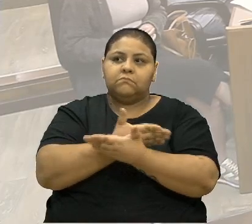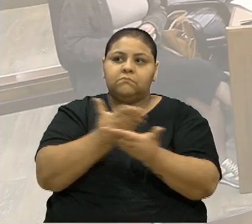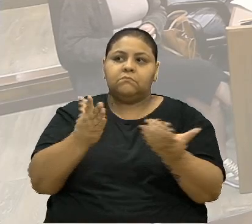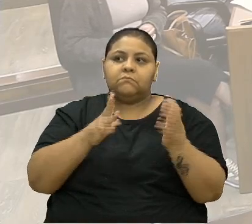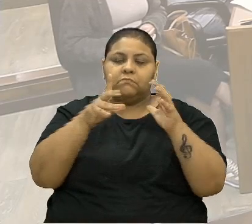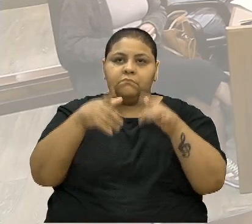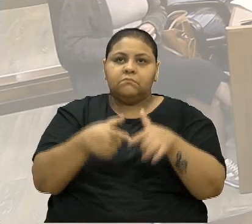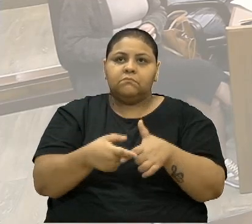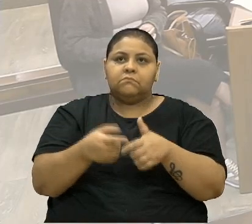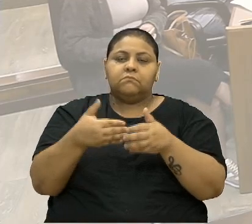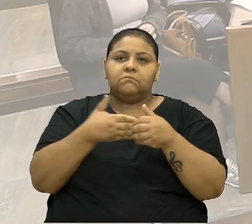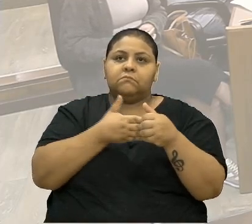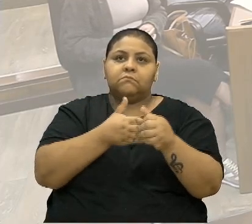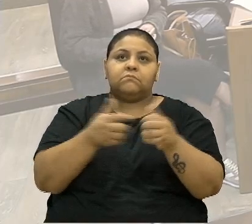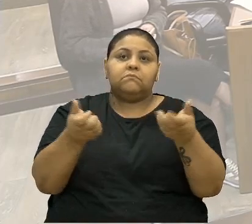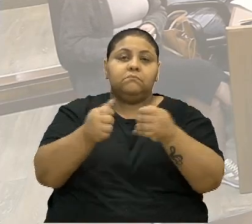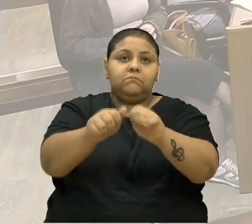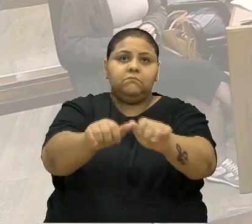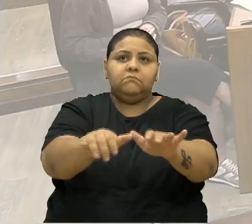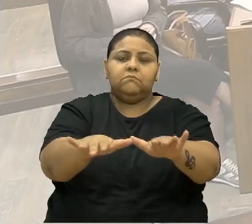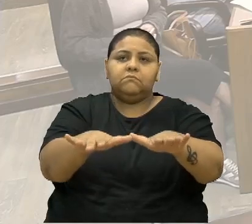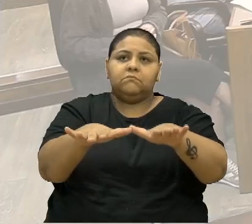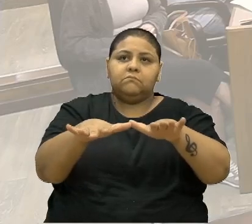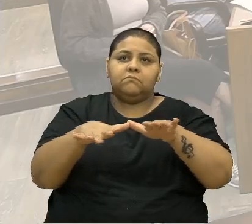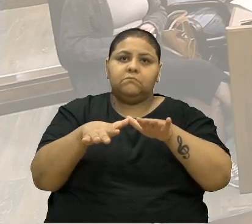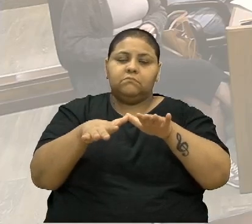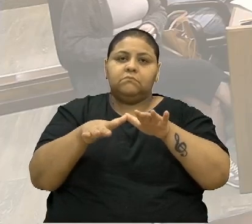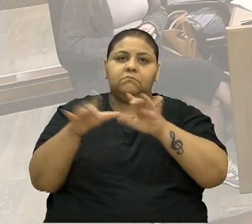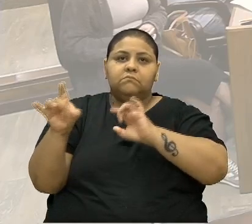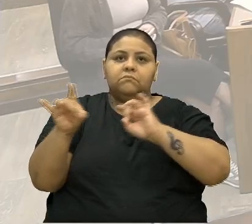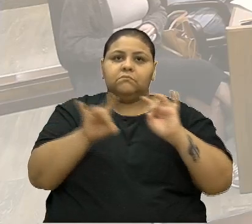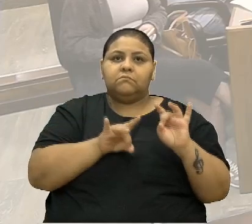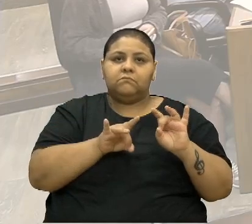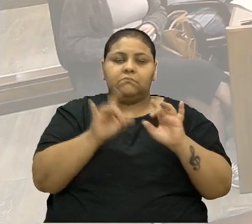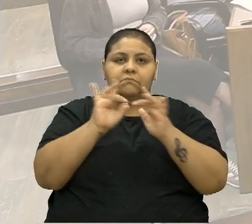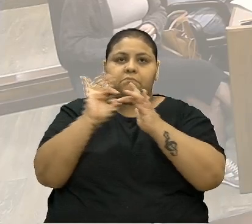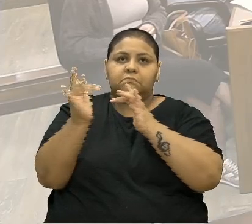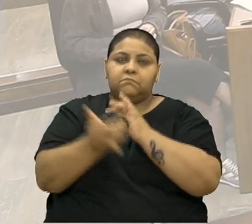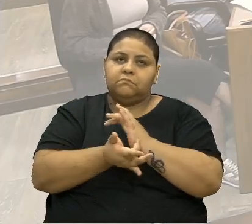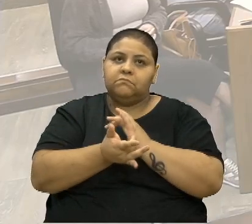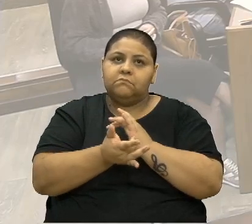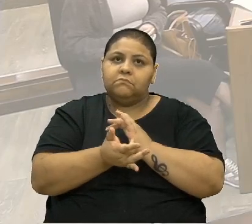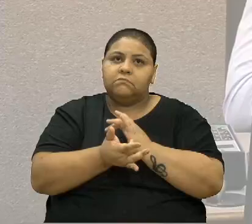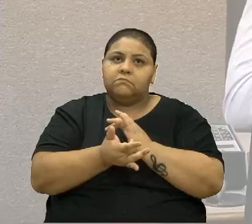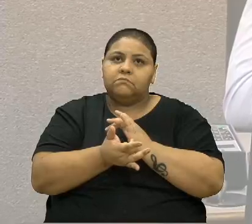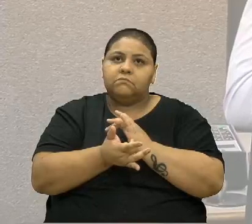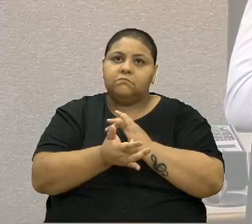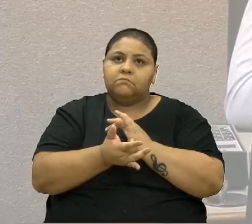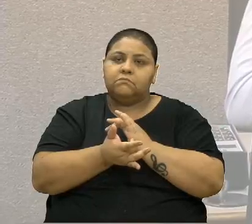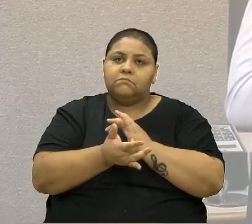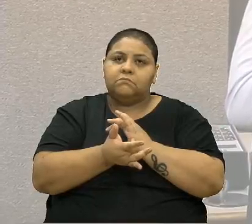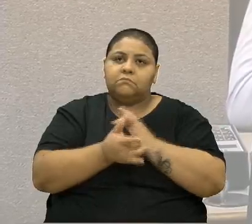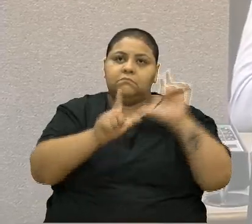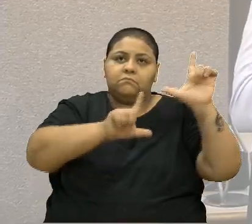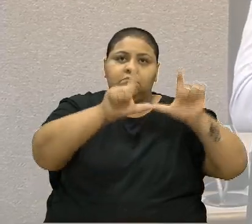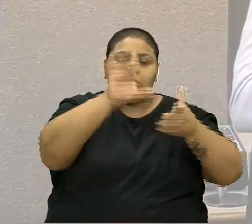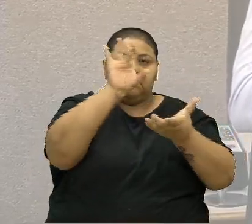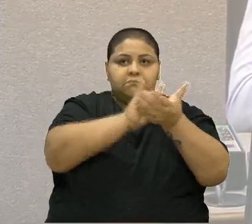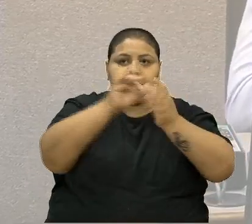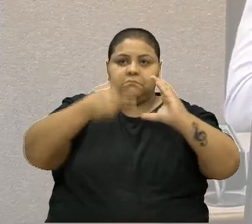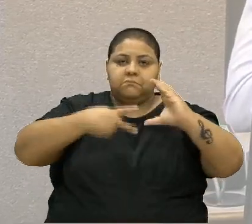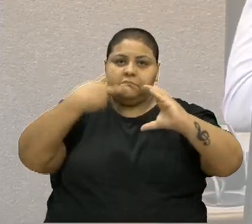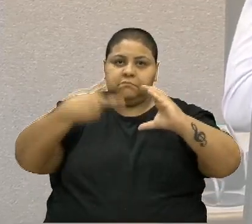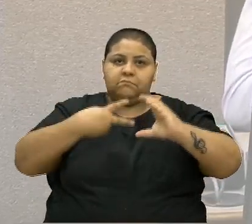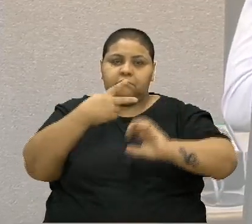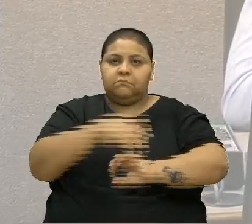nos acompanham aqui neste plenário e também acompanham através das redes sociais e do canal oficial da TV Câmara